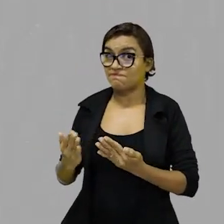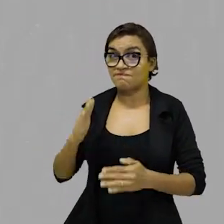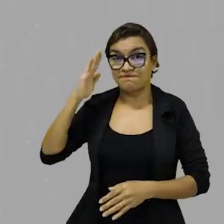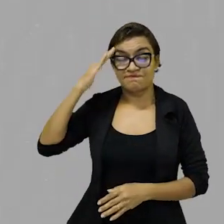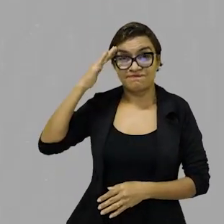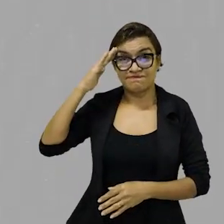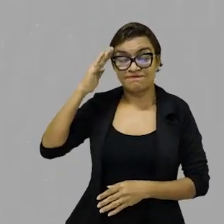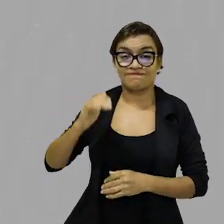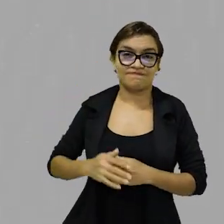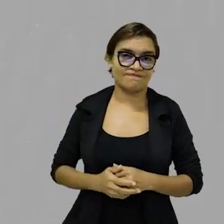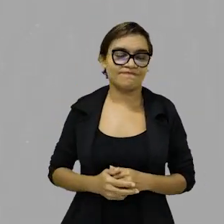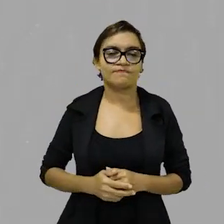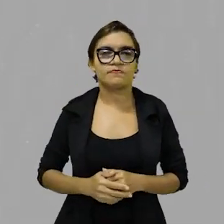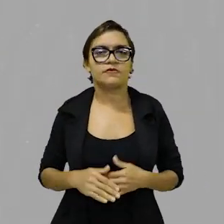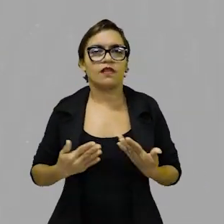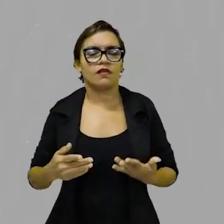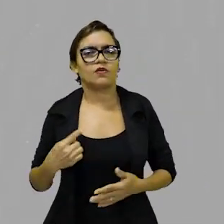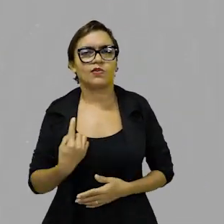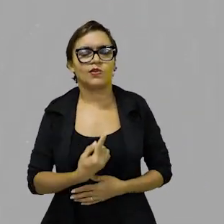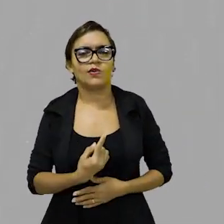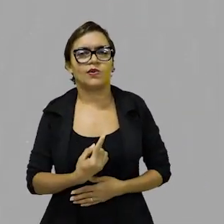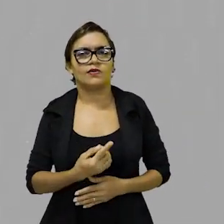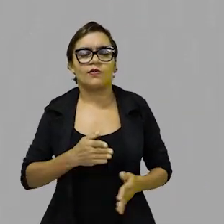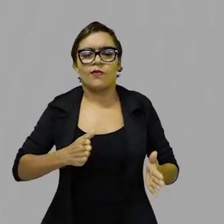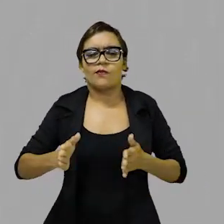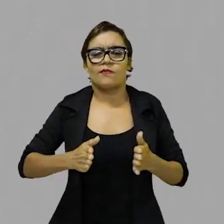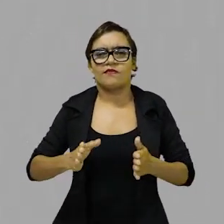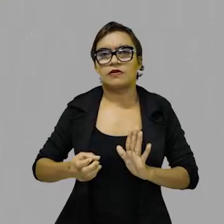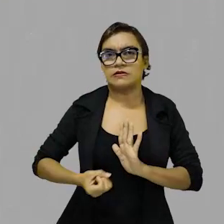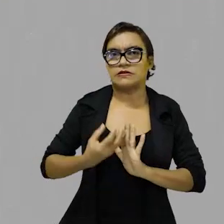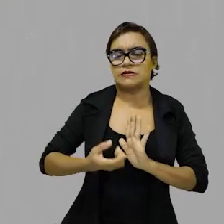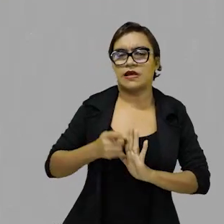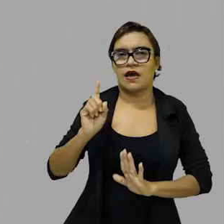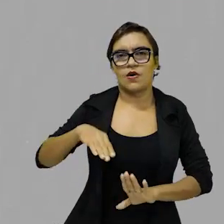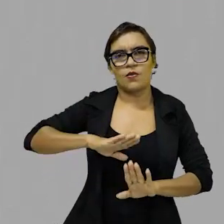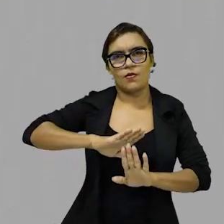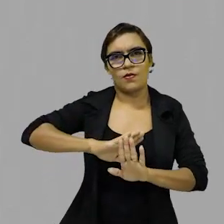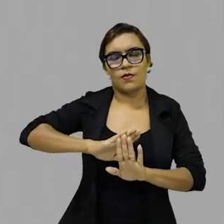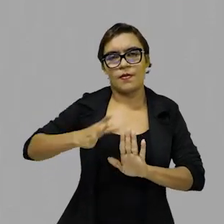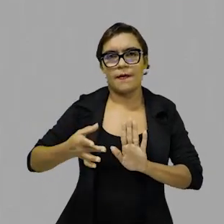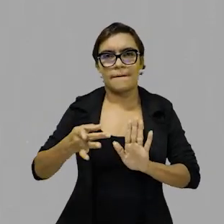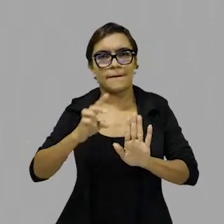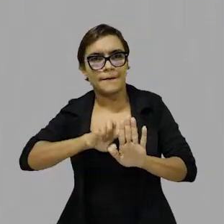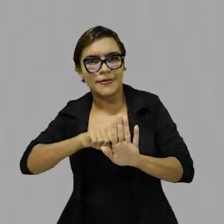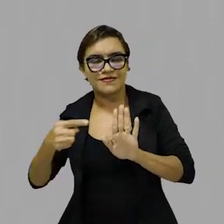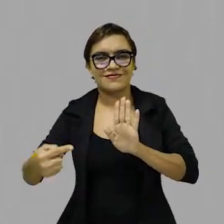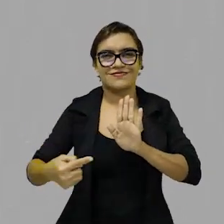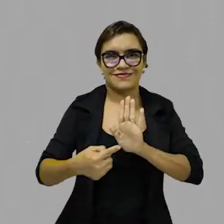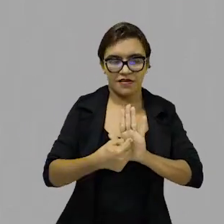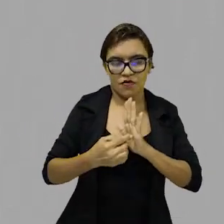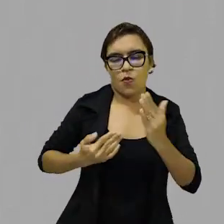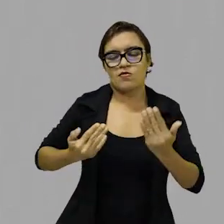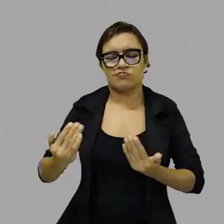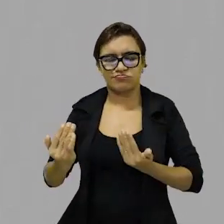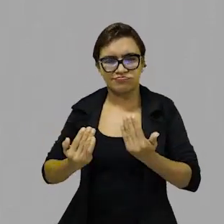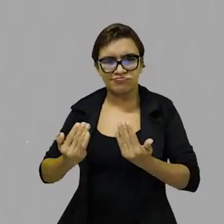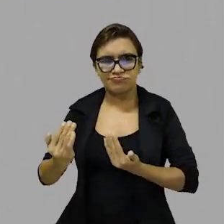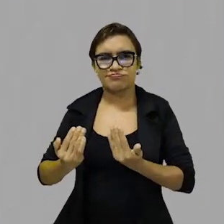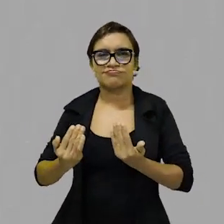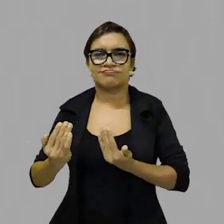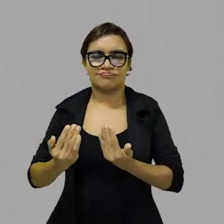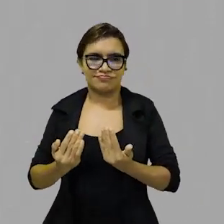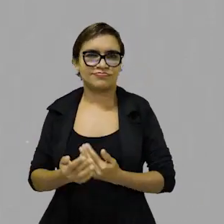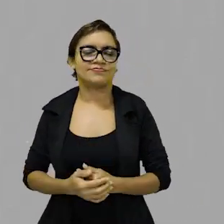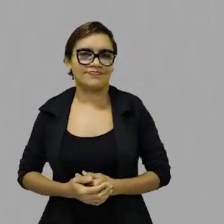devidas proporções? Então, não é que nós estamos numa fase expressionista, é uma metáfora, é uma comparação, é só paliativo,